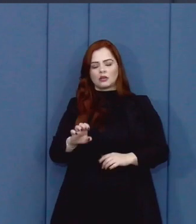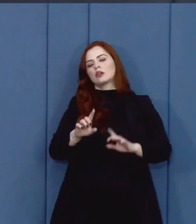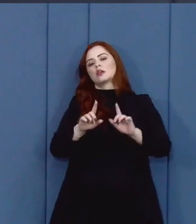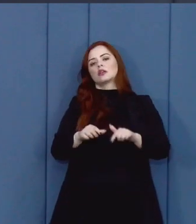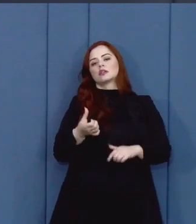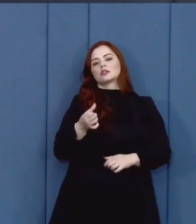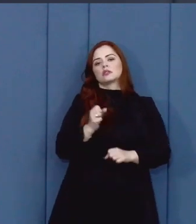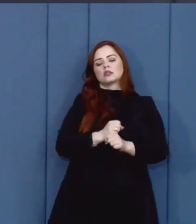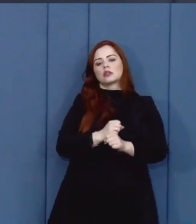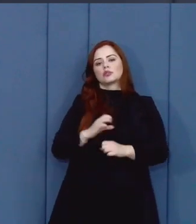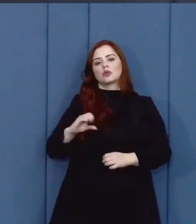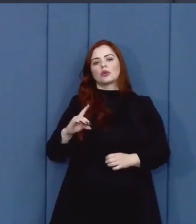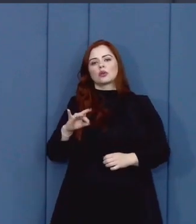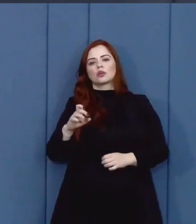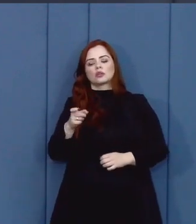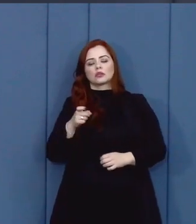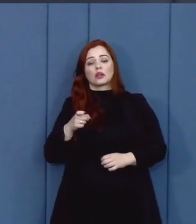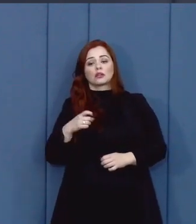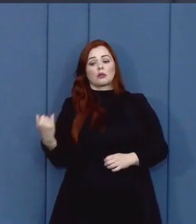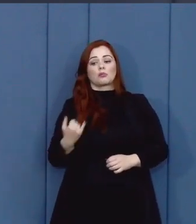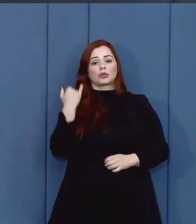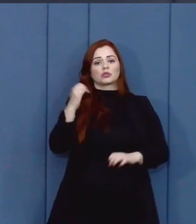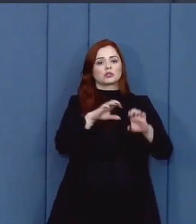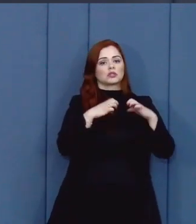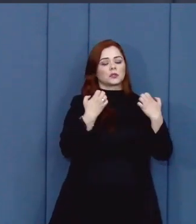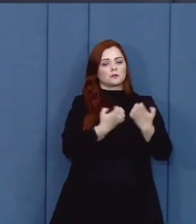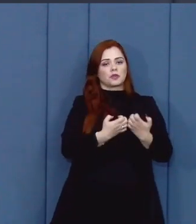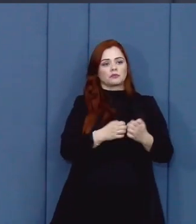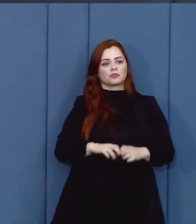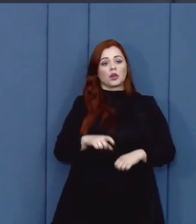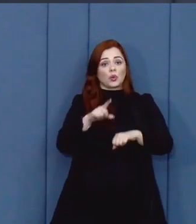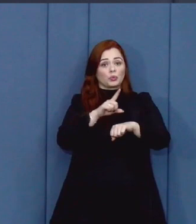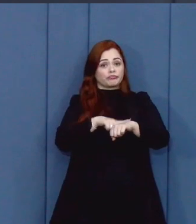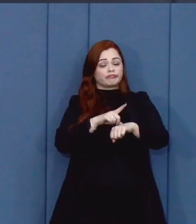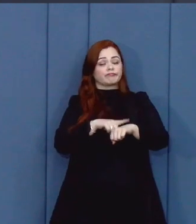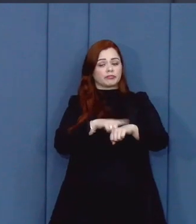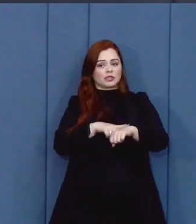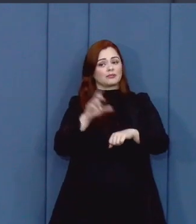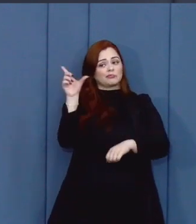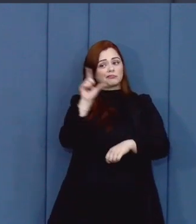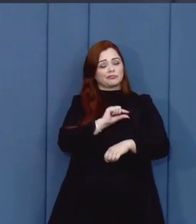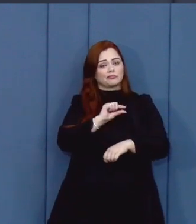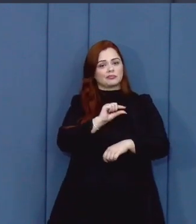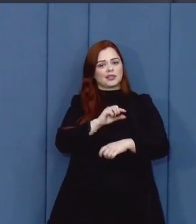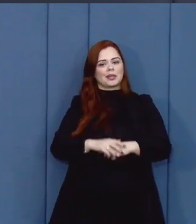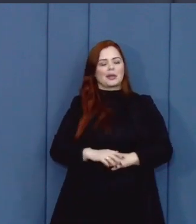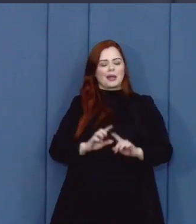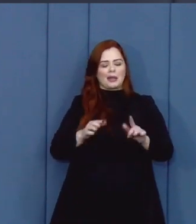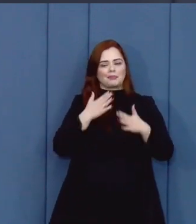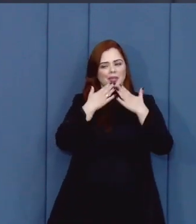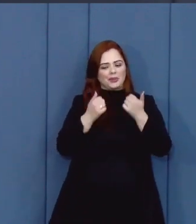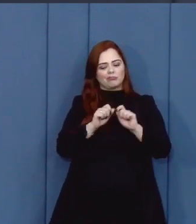60 anos do Códex, pela relevância desse evento. O tempo está sendo curto, seria bom a